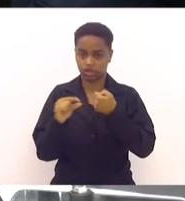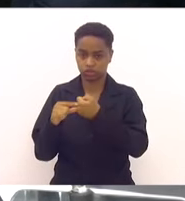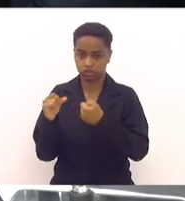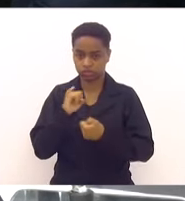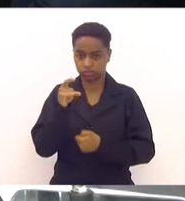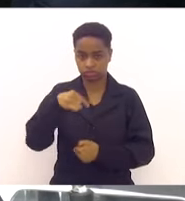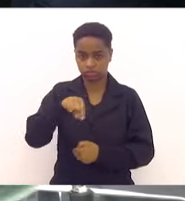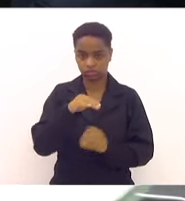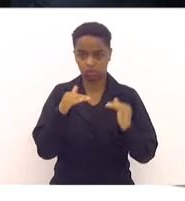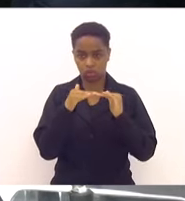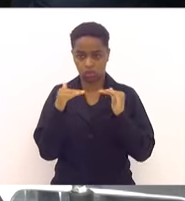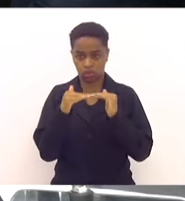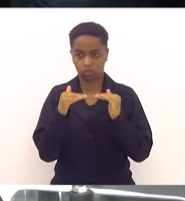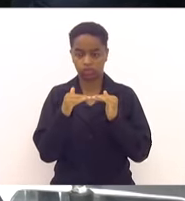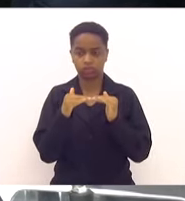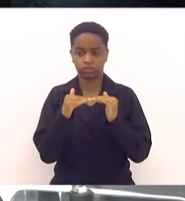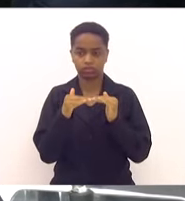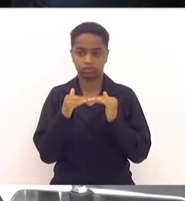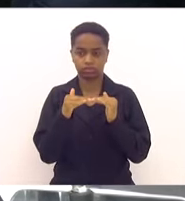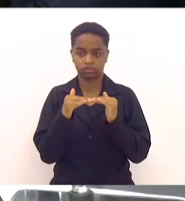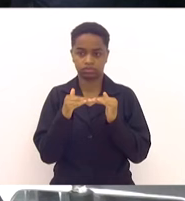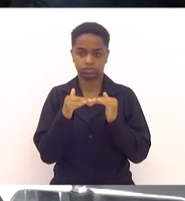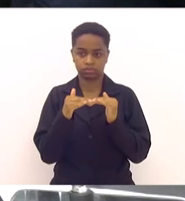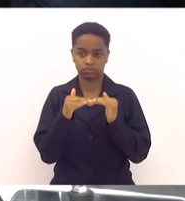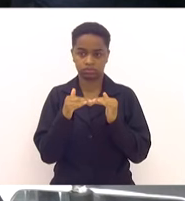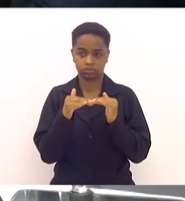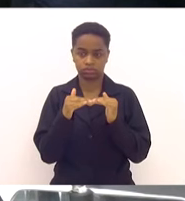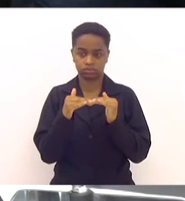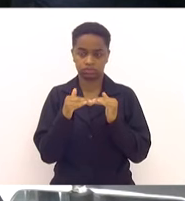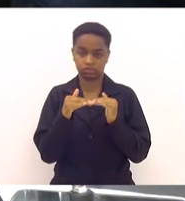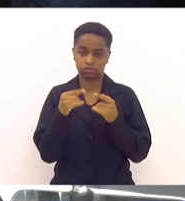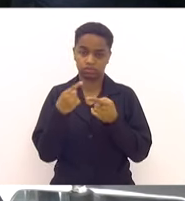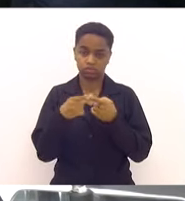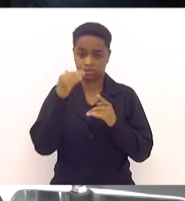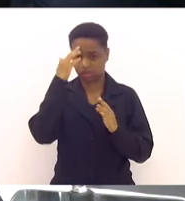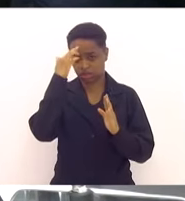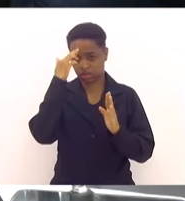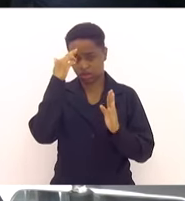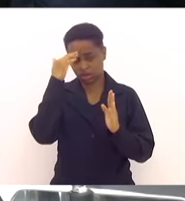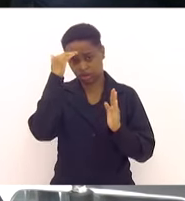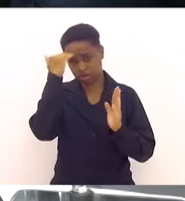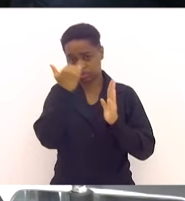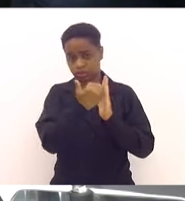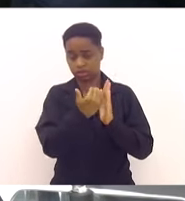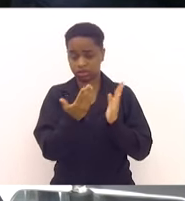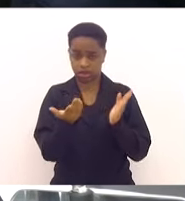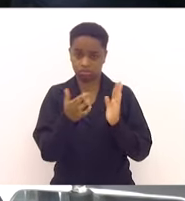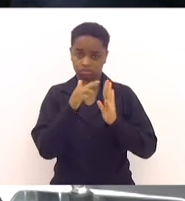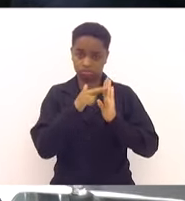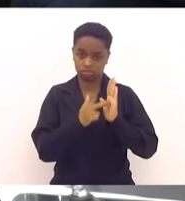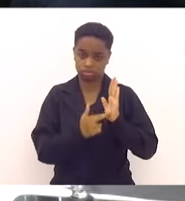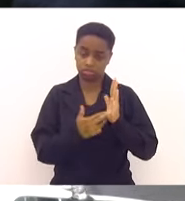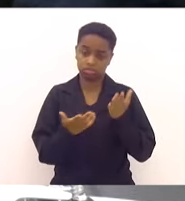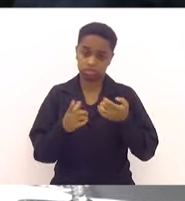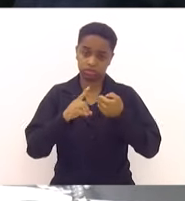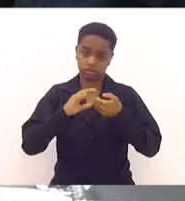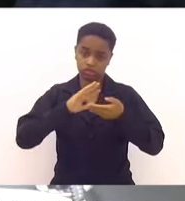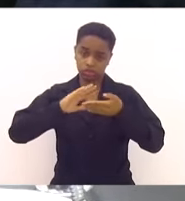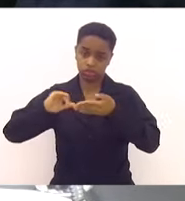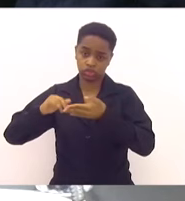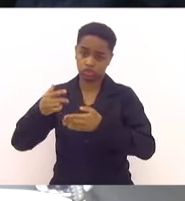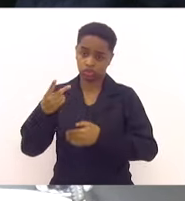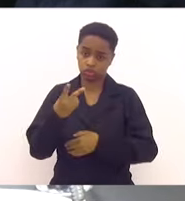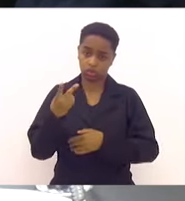concordarem. Aí eu. Entende? Para a gente respeitar as súmulas. Sim, vamos respeitar a súmula. Concordo. Aí suprime os dois artigos, que são